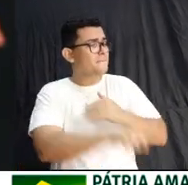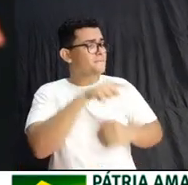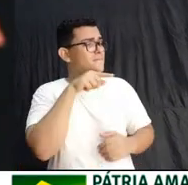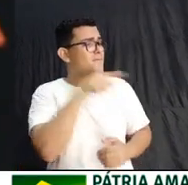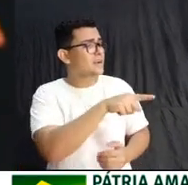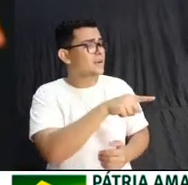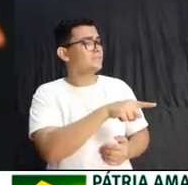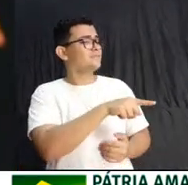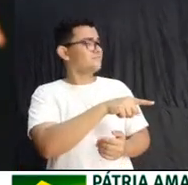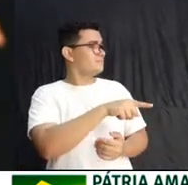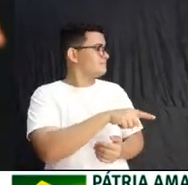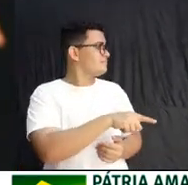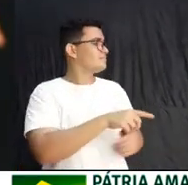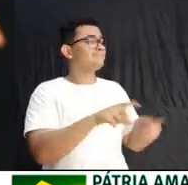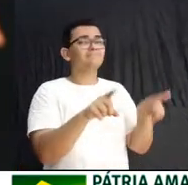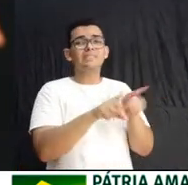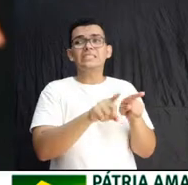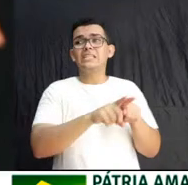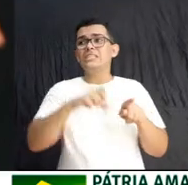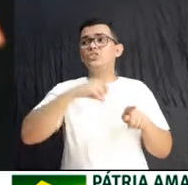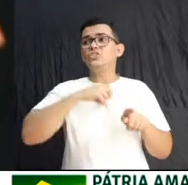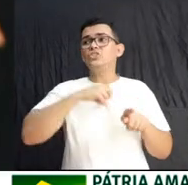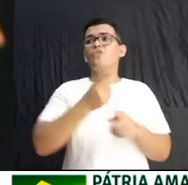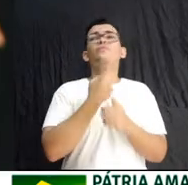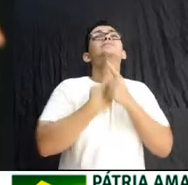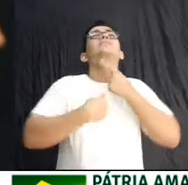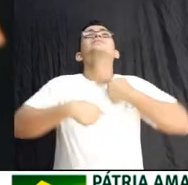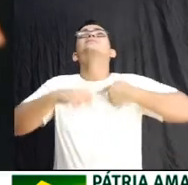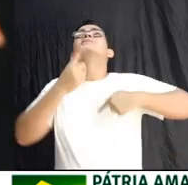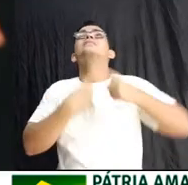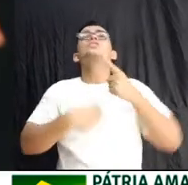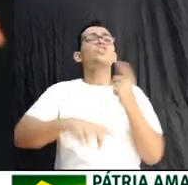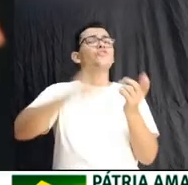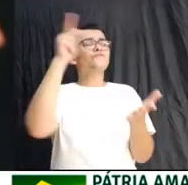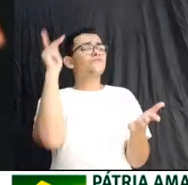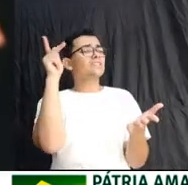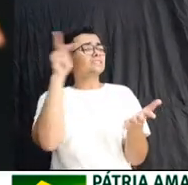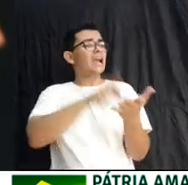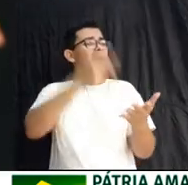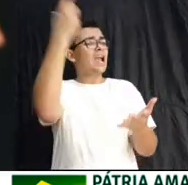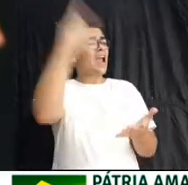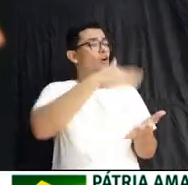sem truque, sem maldade. Fiz o meu papel.